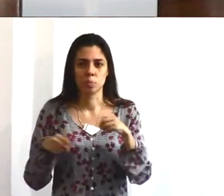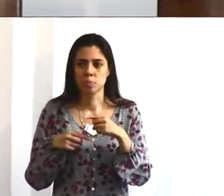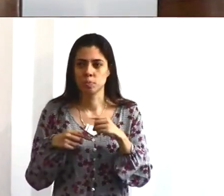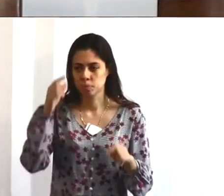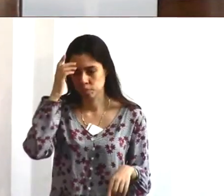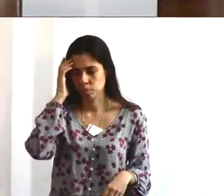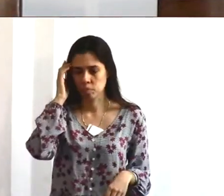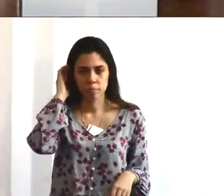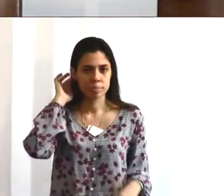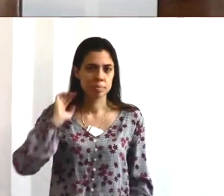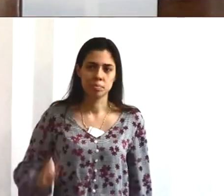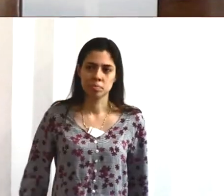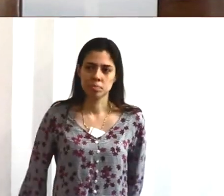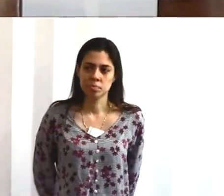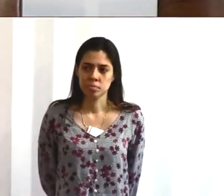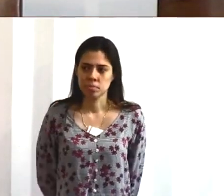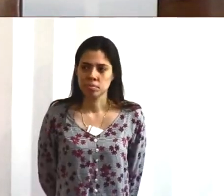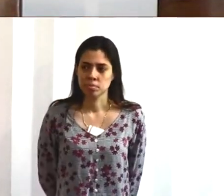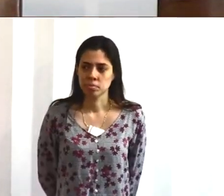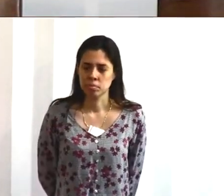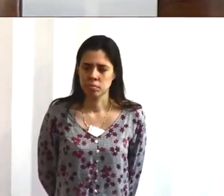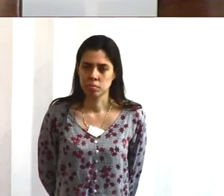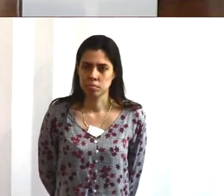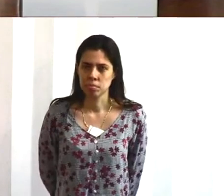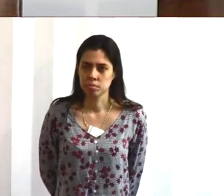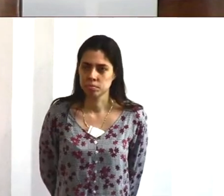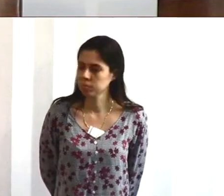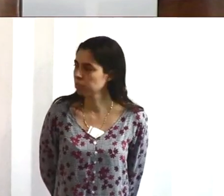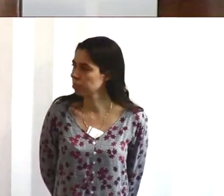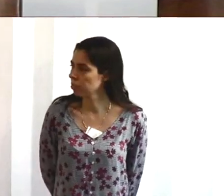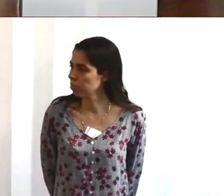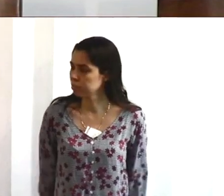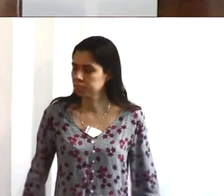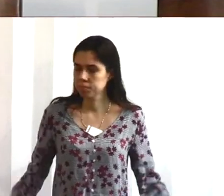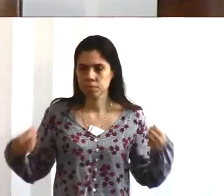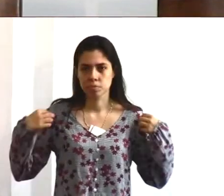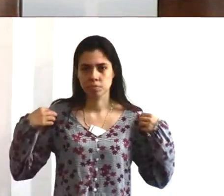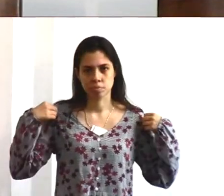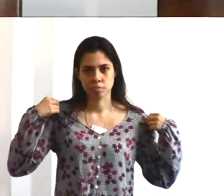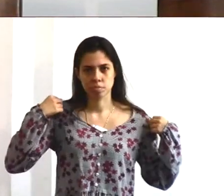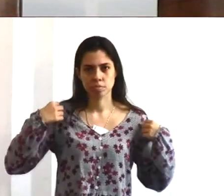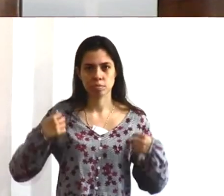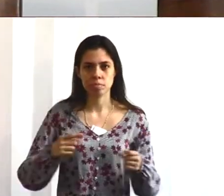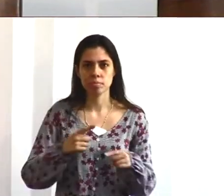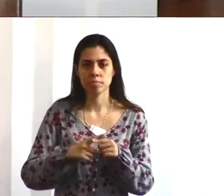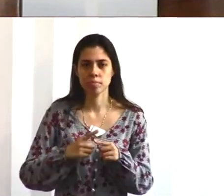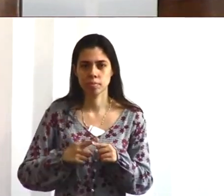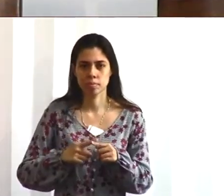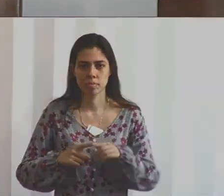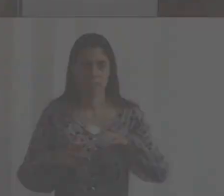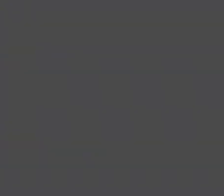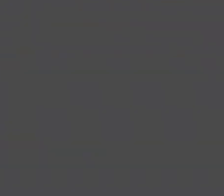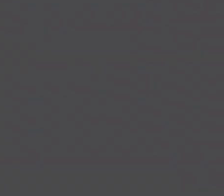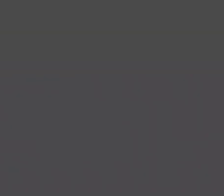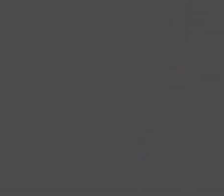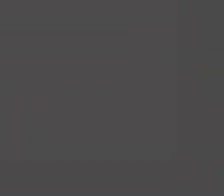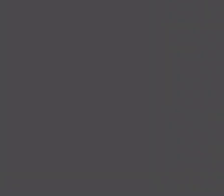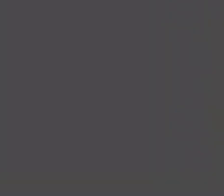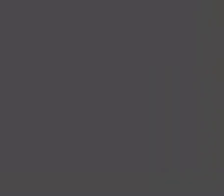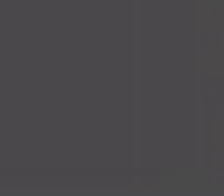suave, como nós lemos em Mateus. De fato o seu fardo é leve.